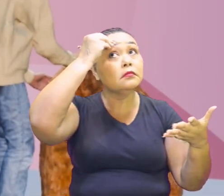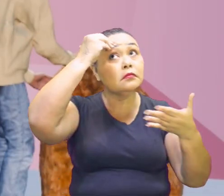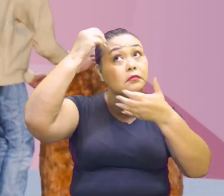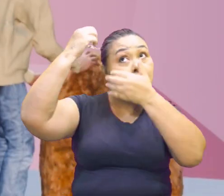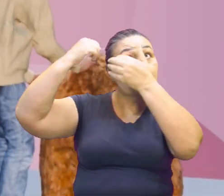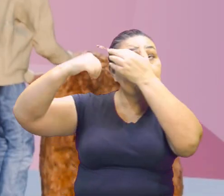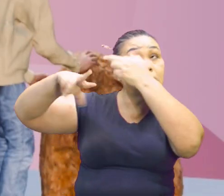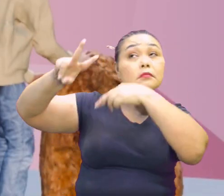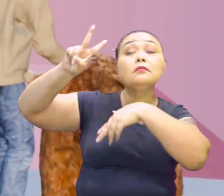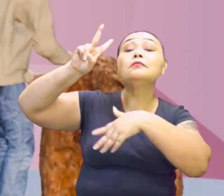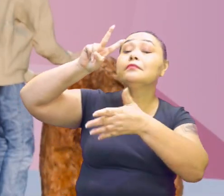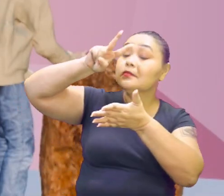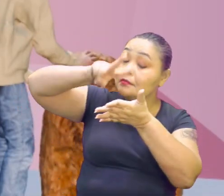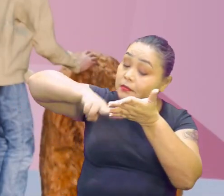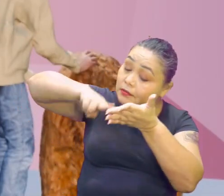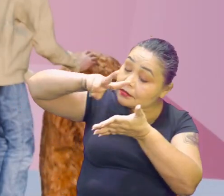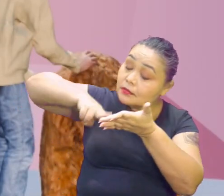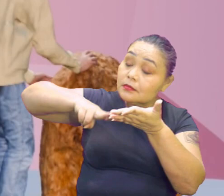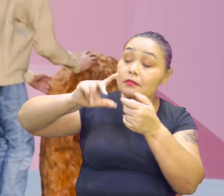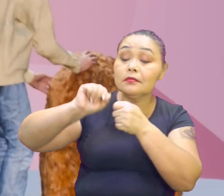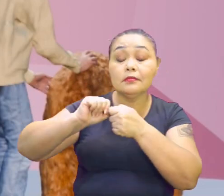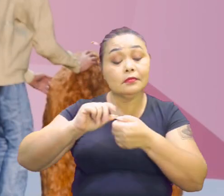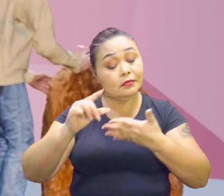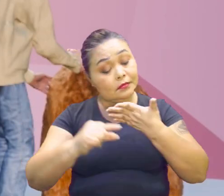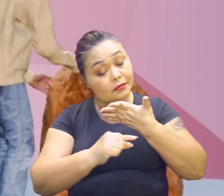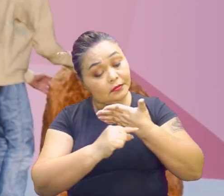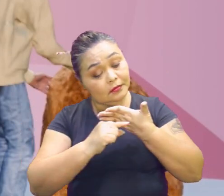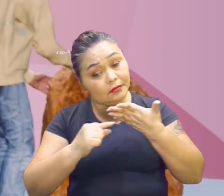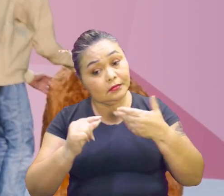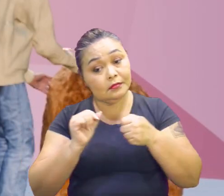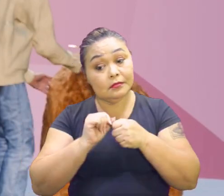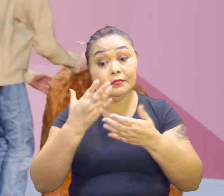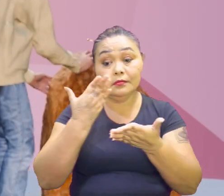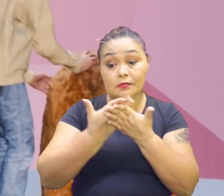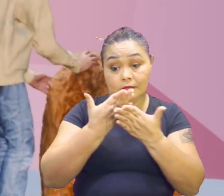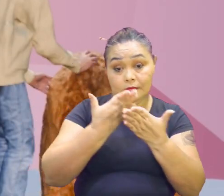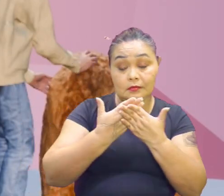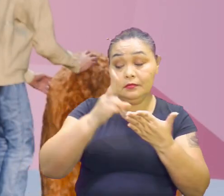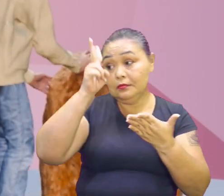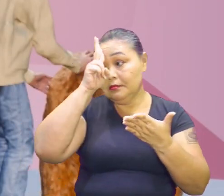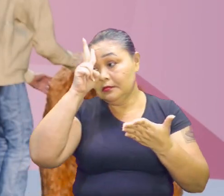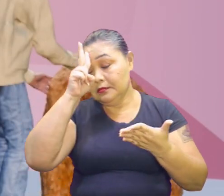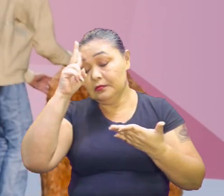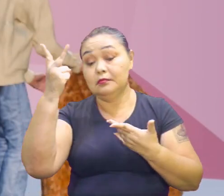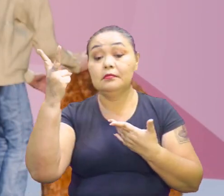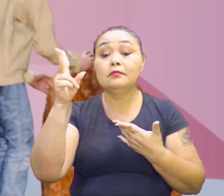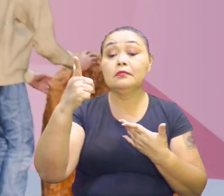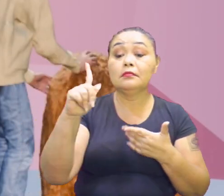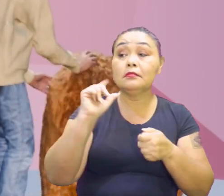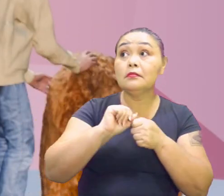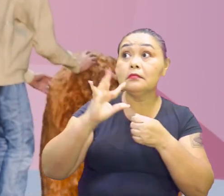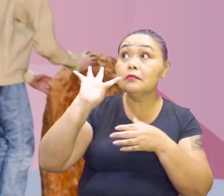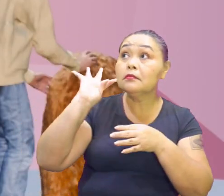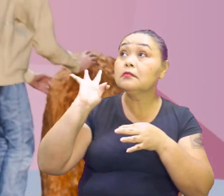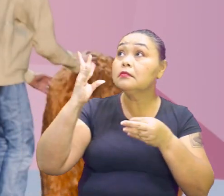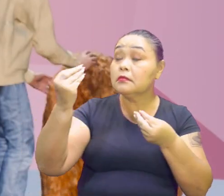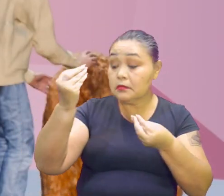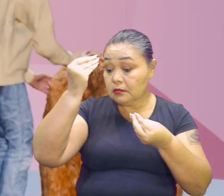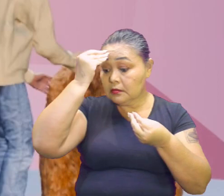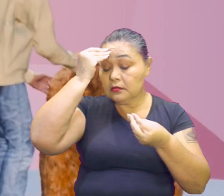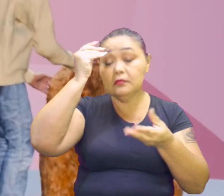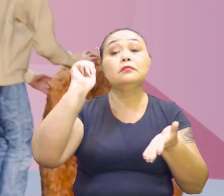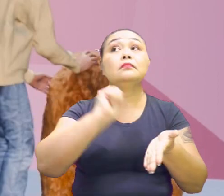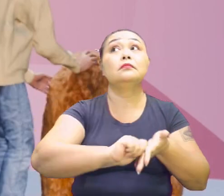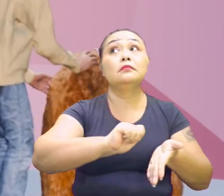que são as minhas leituras, os artigos, as aulas, sejam de história, geografia, tudo aquilo que pode